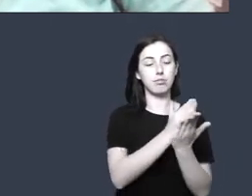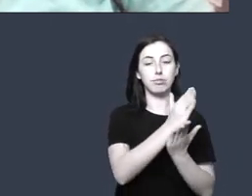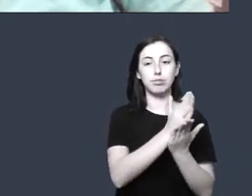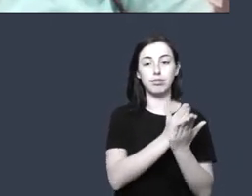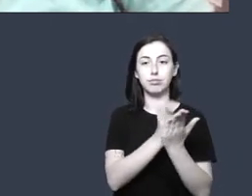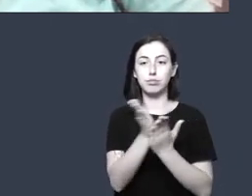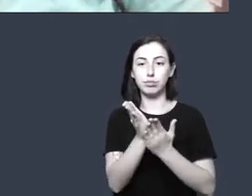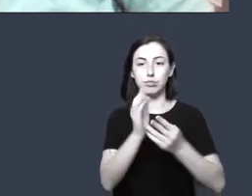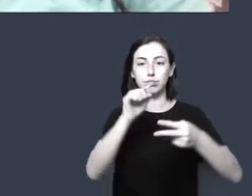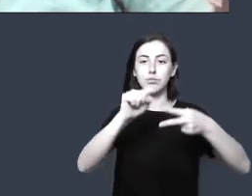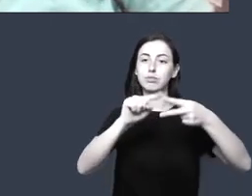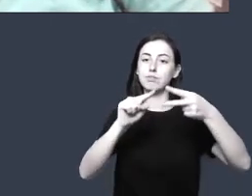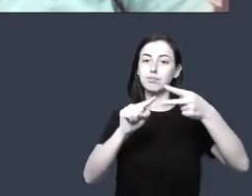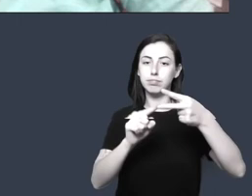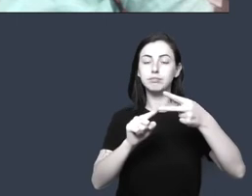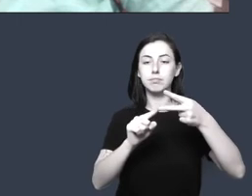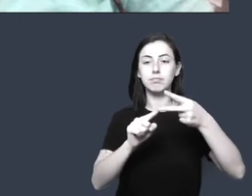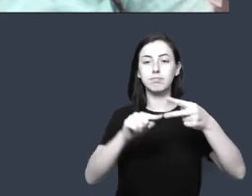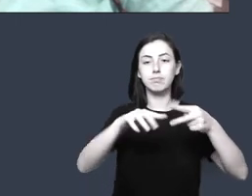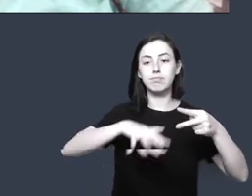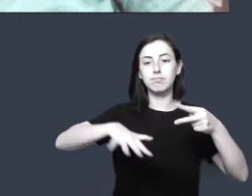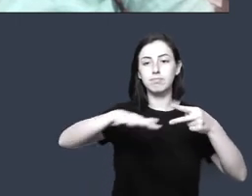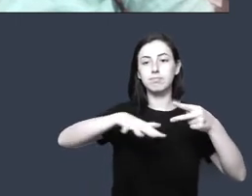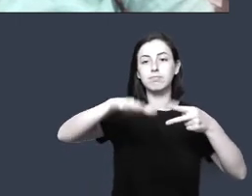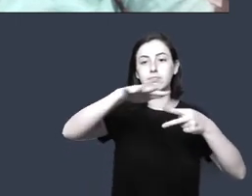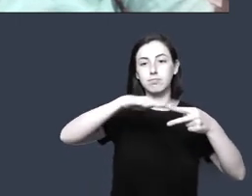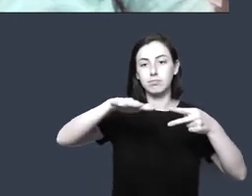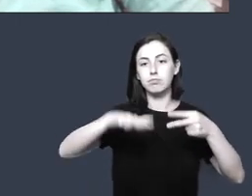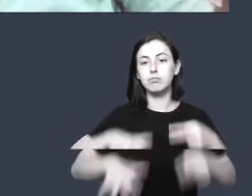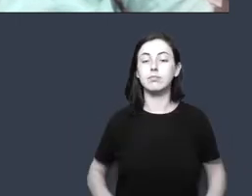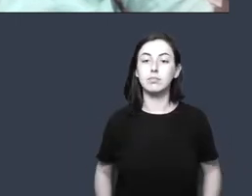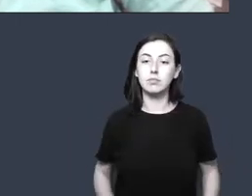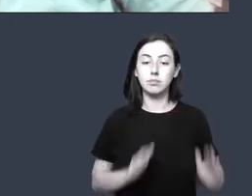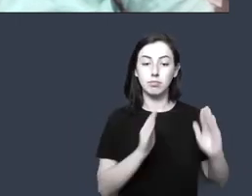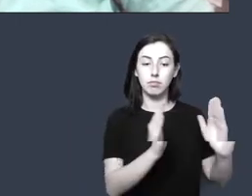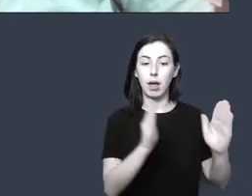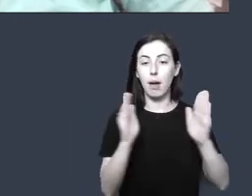essas duas facetas, digamos assim, essas duas etapas, né?